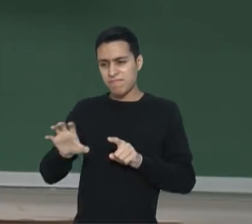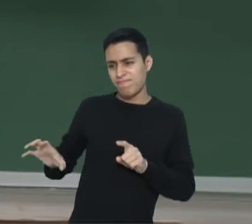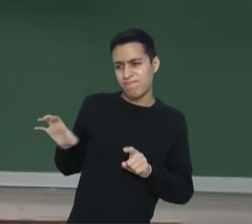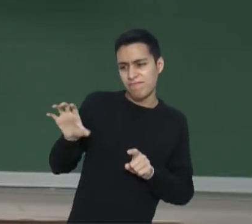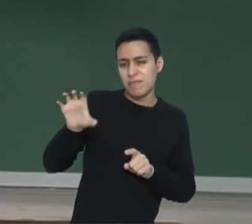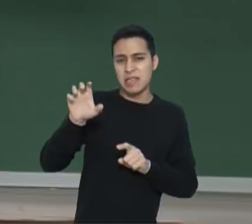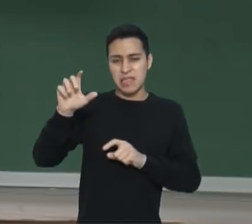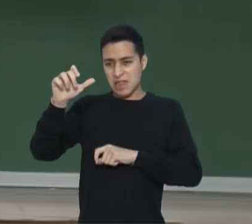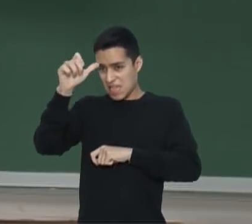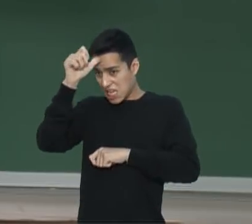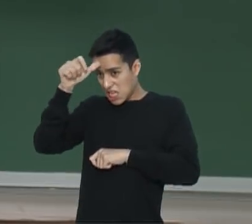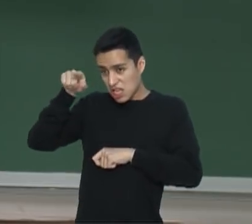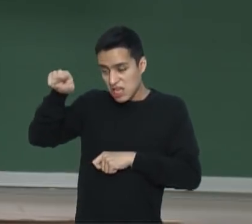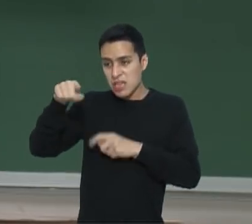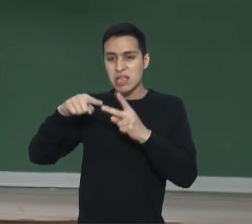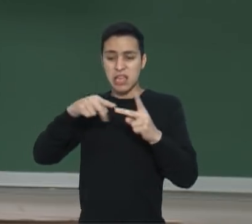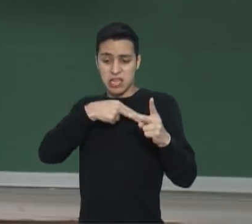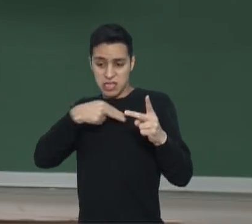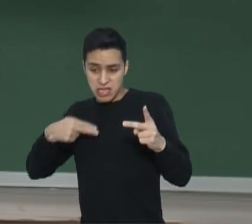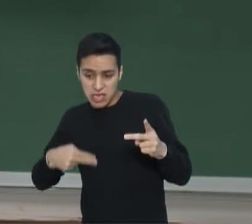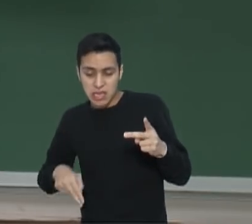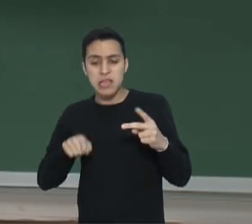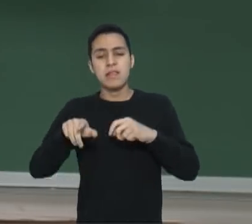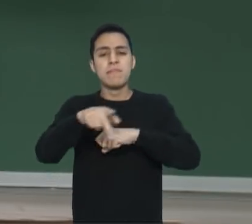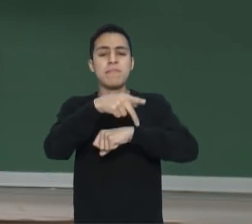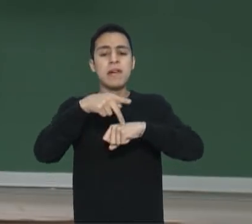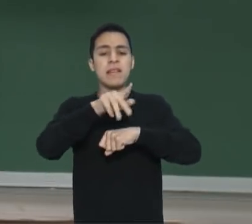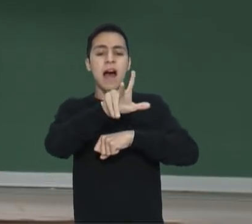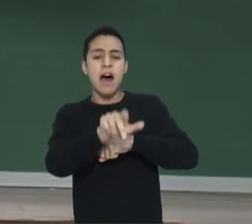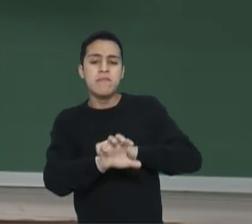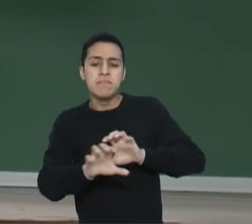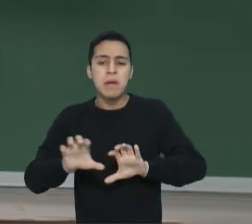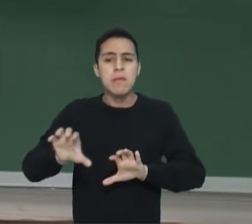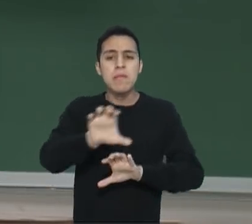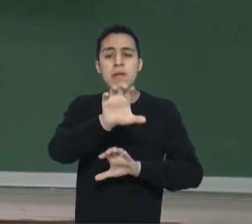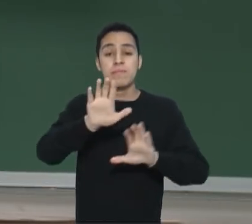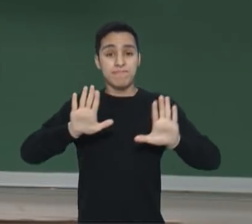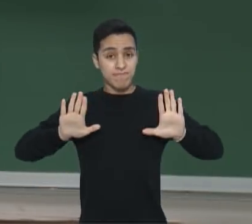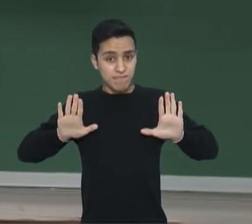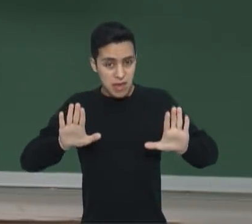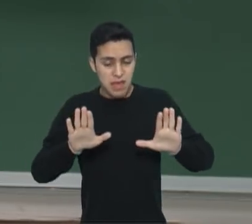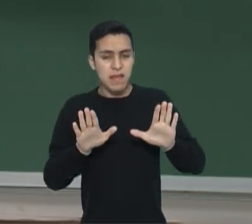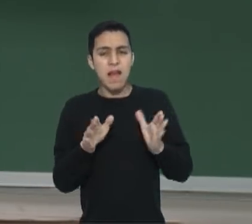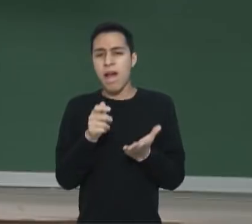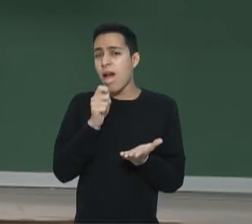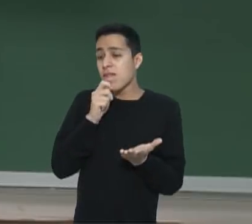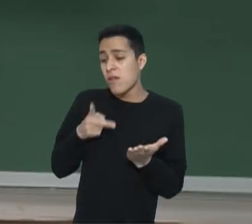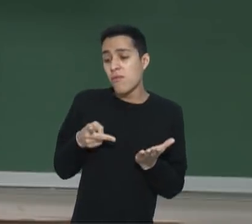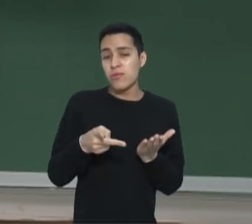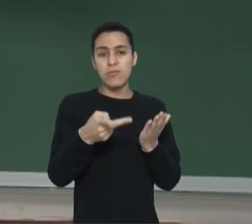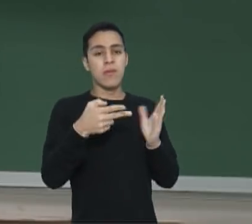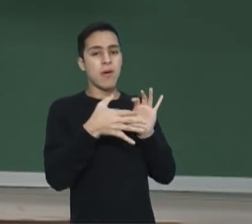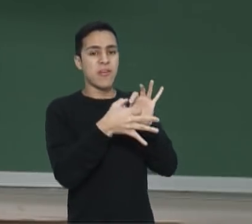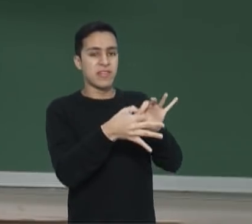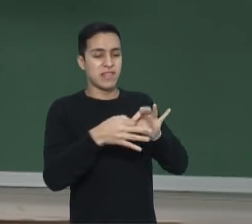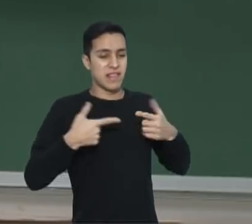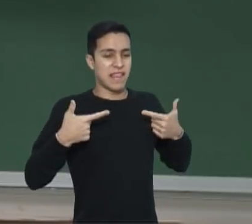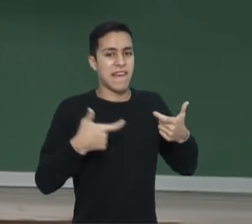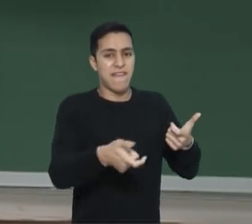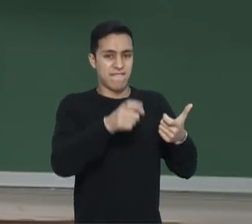da Índia, vamos falar do continente africano, dos países africanos. Mas estamos ainda no contexto da Guerra Fria.